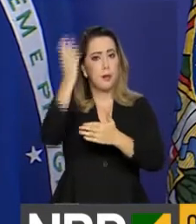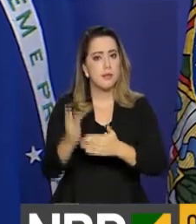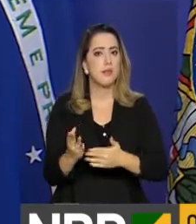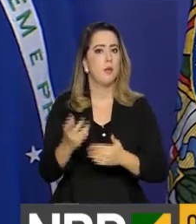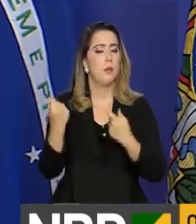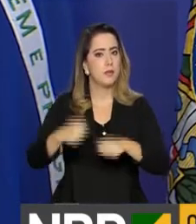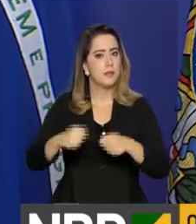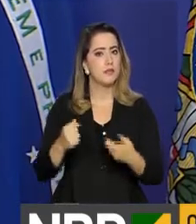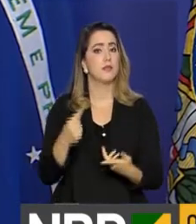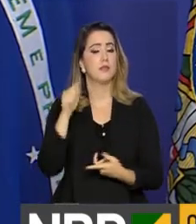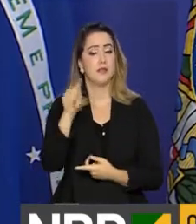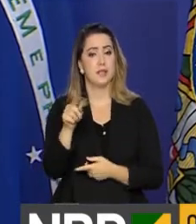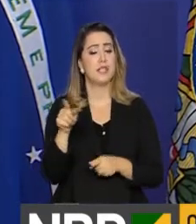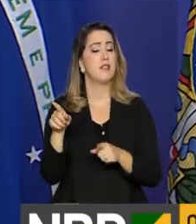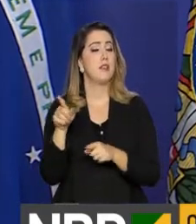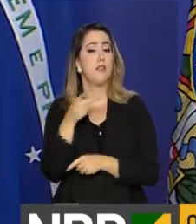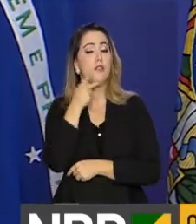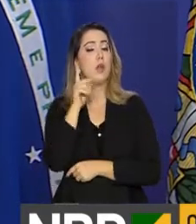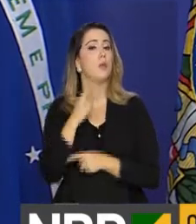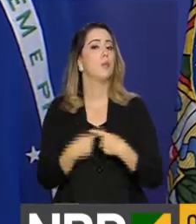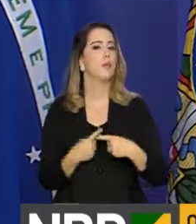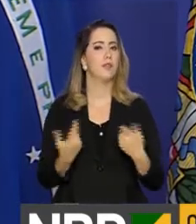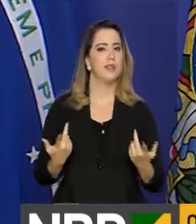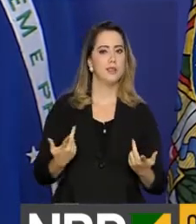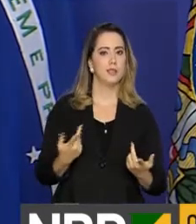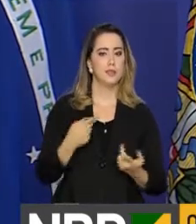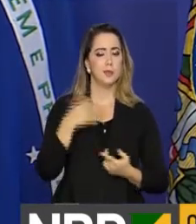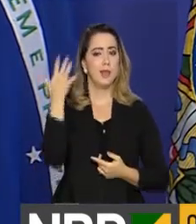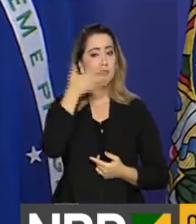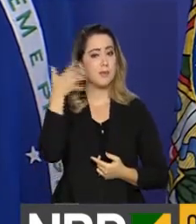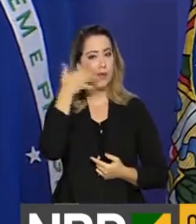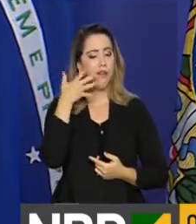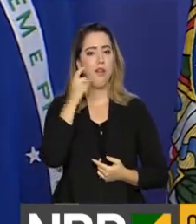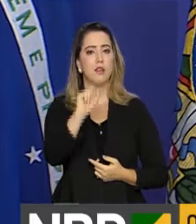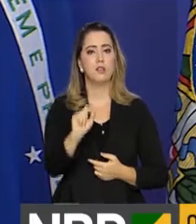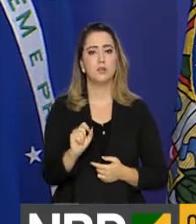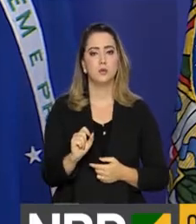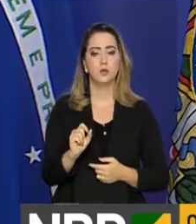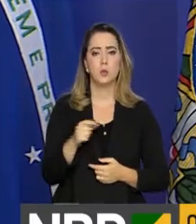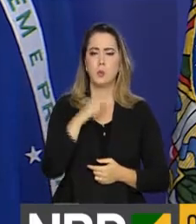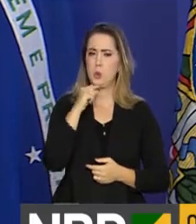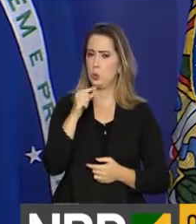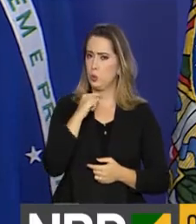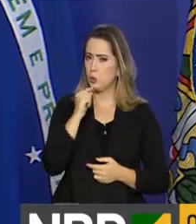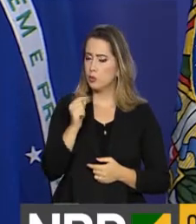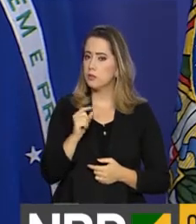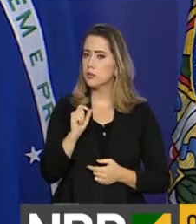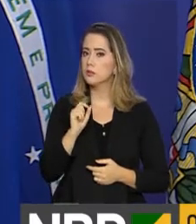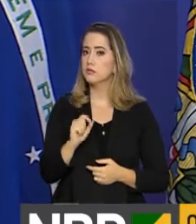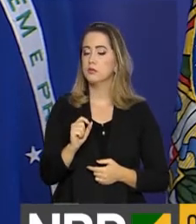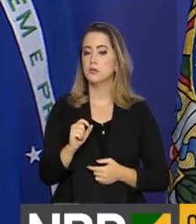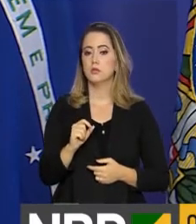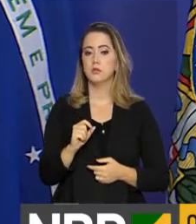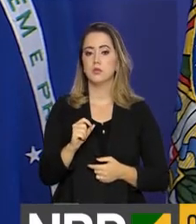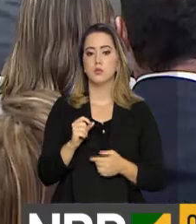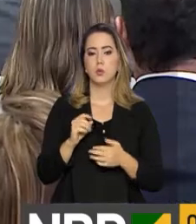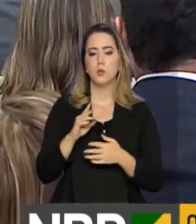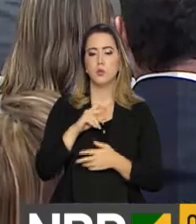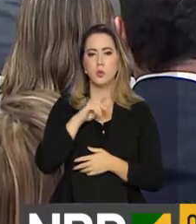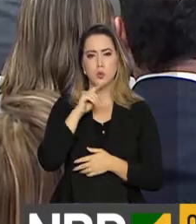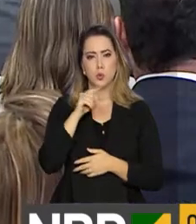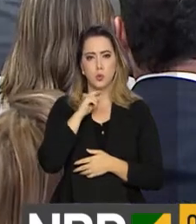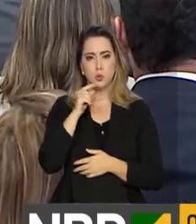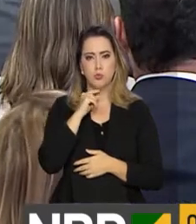exata é precisamente para justificar uma pequena dúvida é de natureza interpretativa